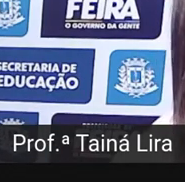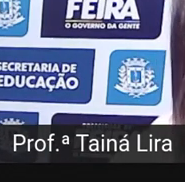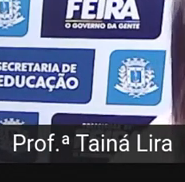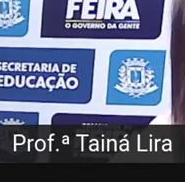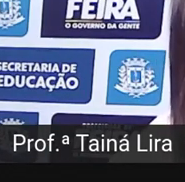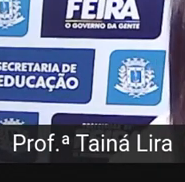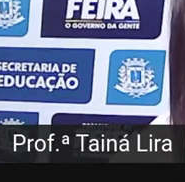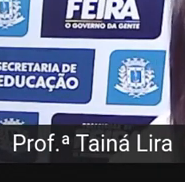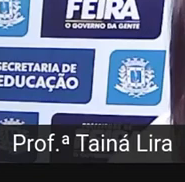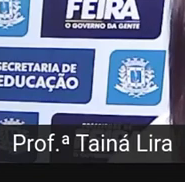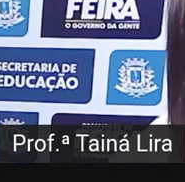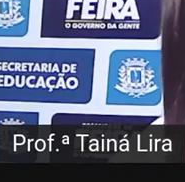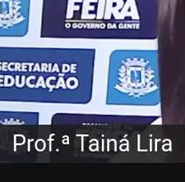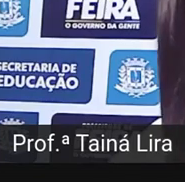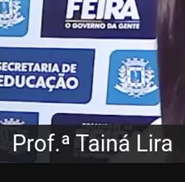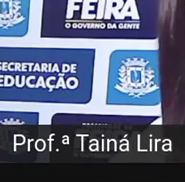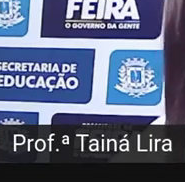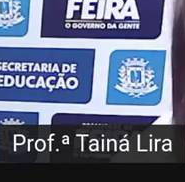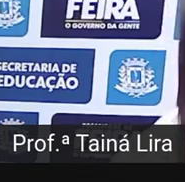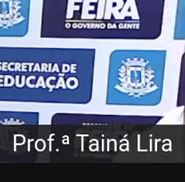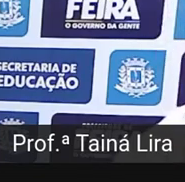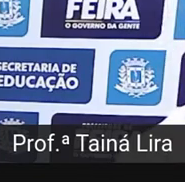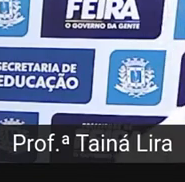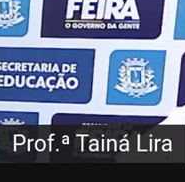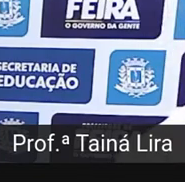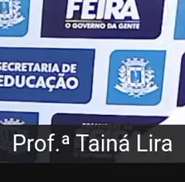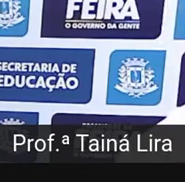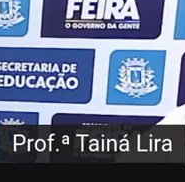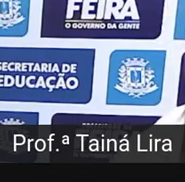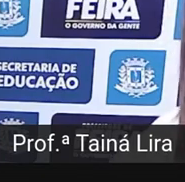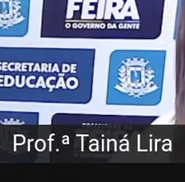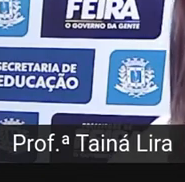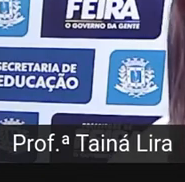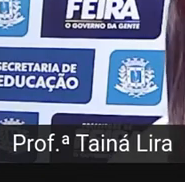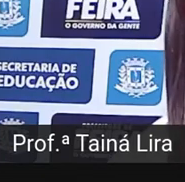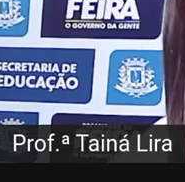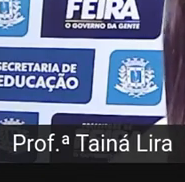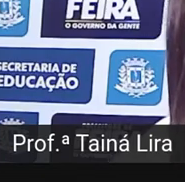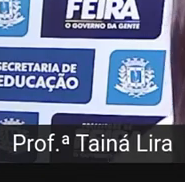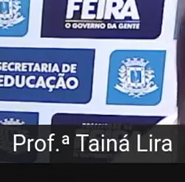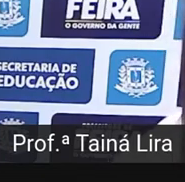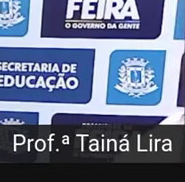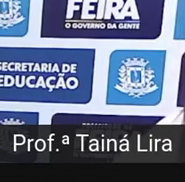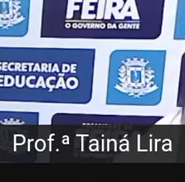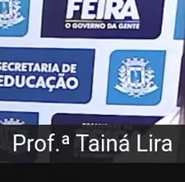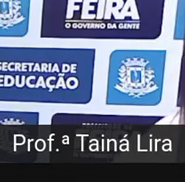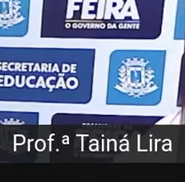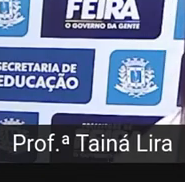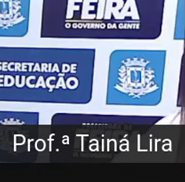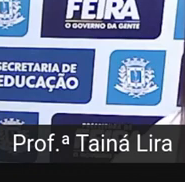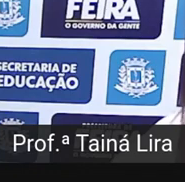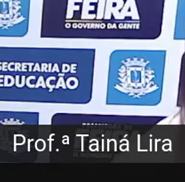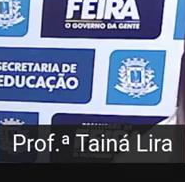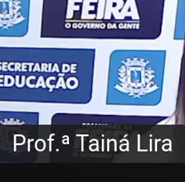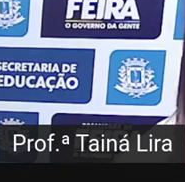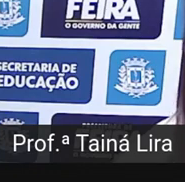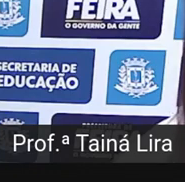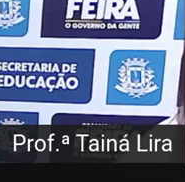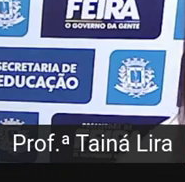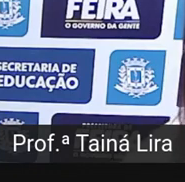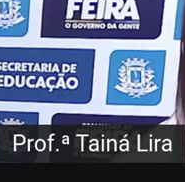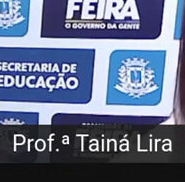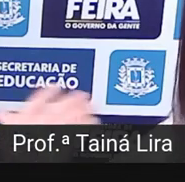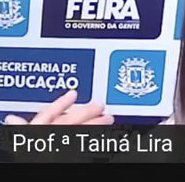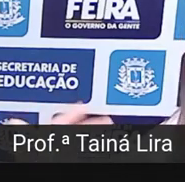bom nós vamos falar sobre o tema né textos jornalisticos suportes e mídias audiovisuais Então nós